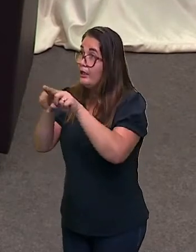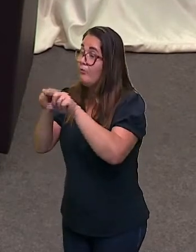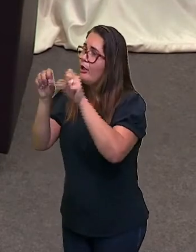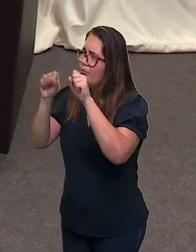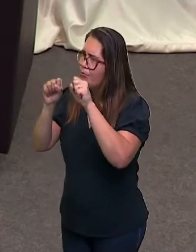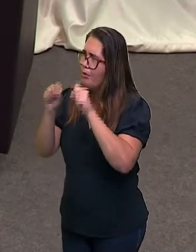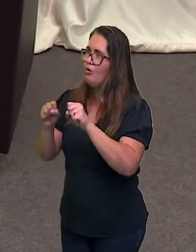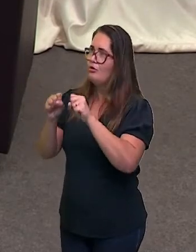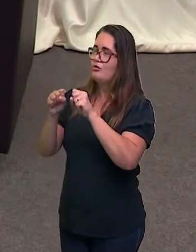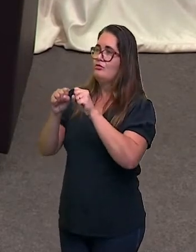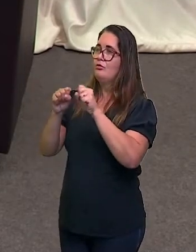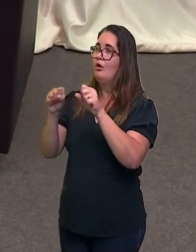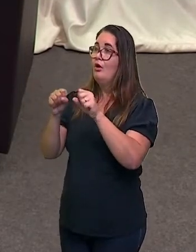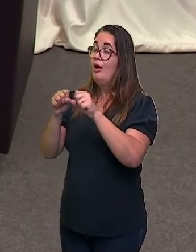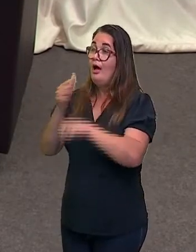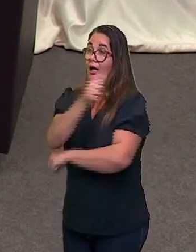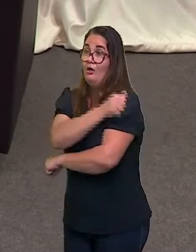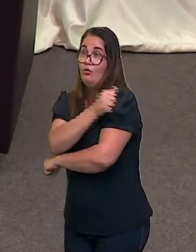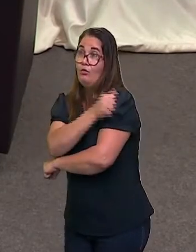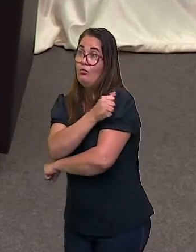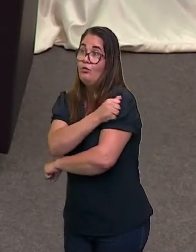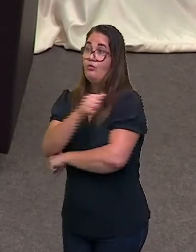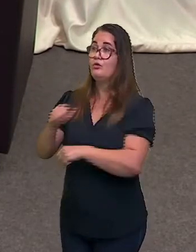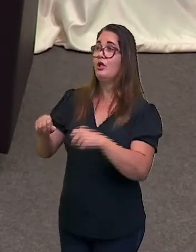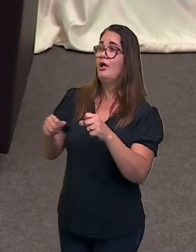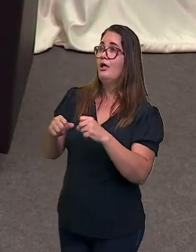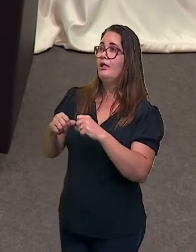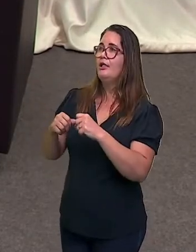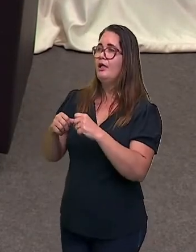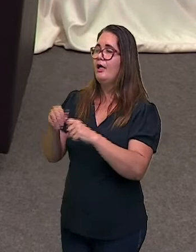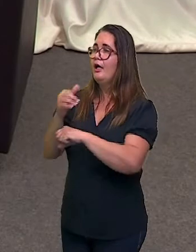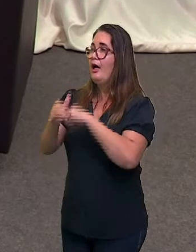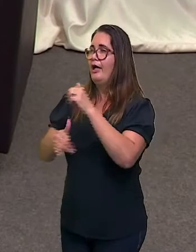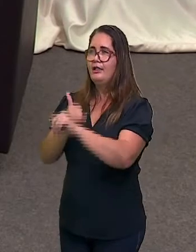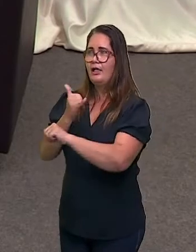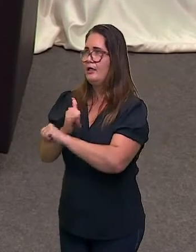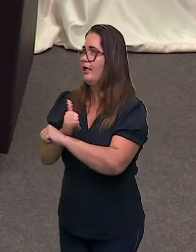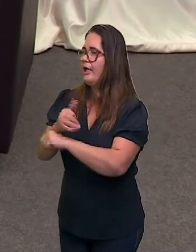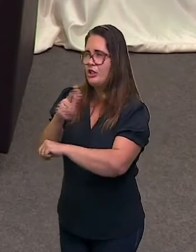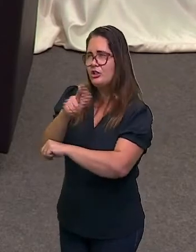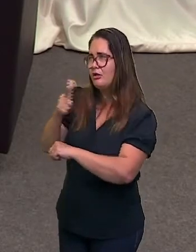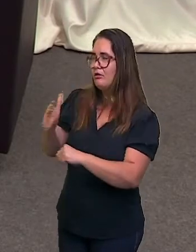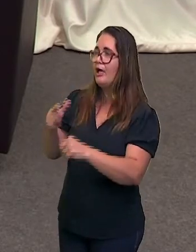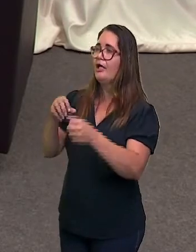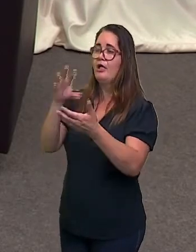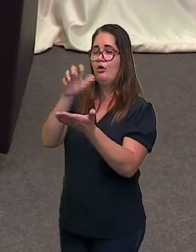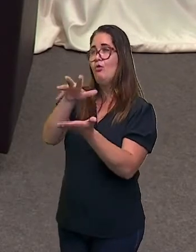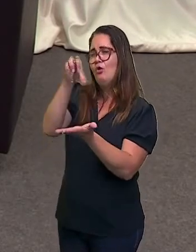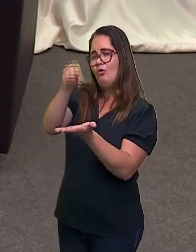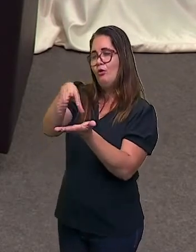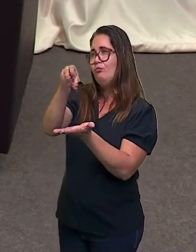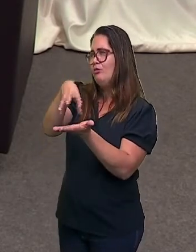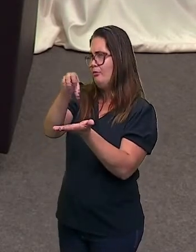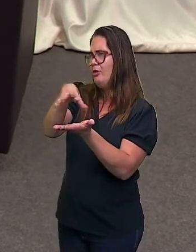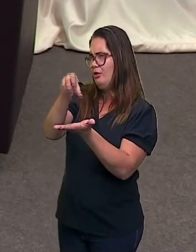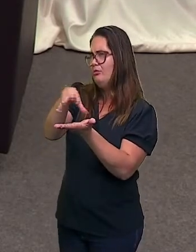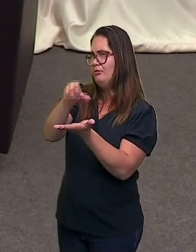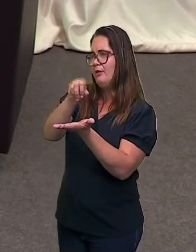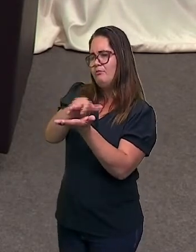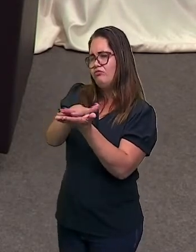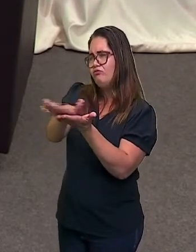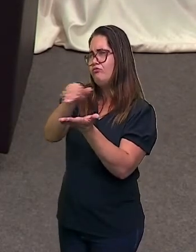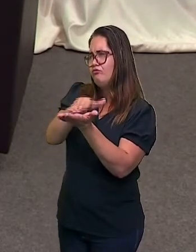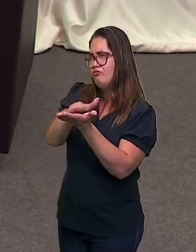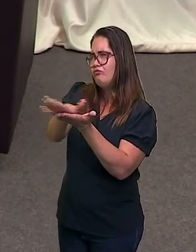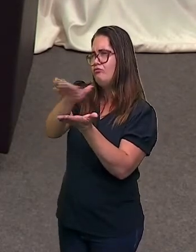aulas, para aqueles alunos que não têm acesso às ferramentas digitais. Tá? Também